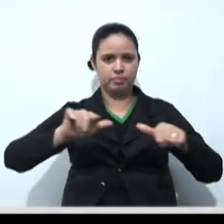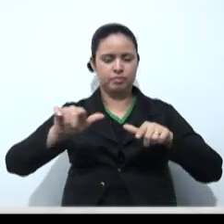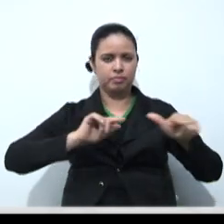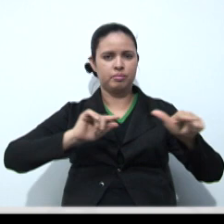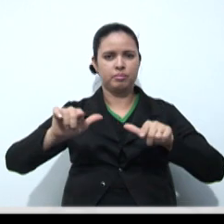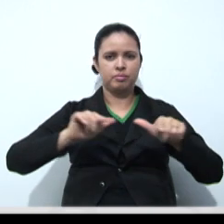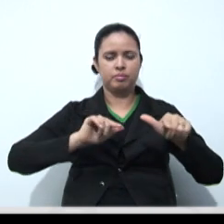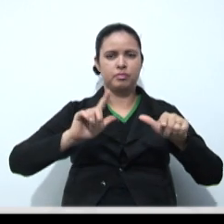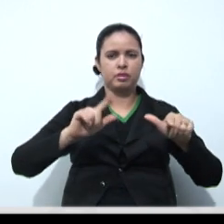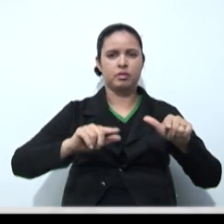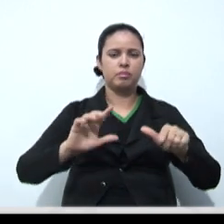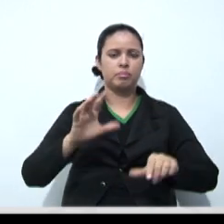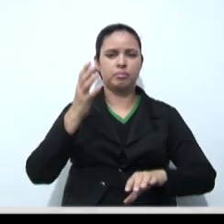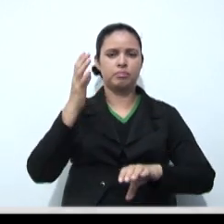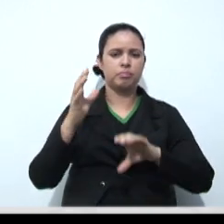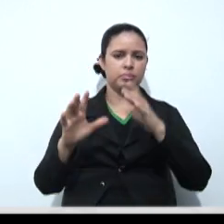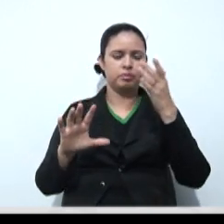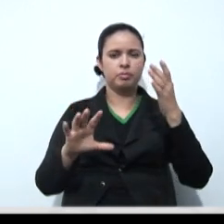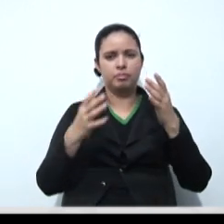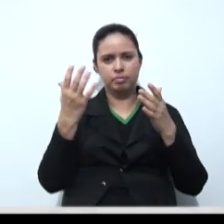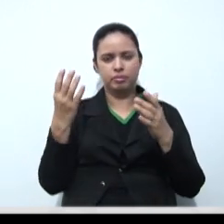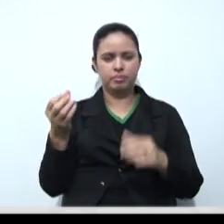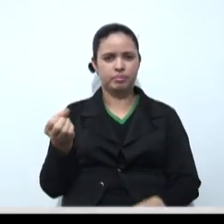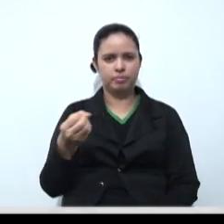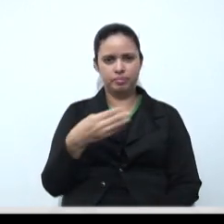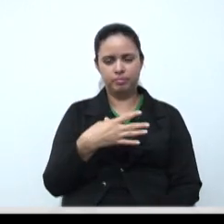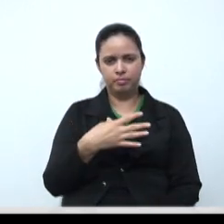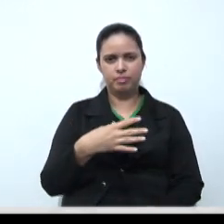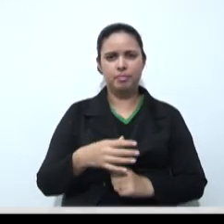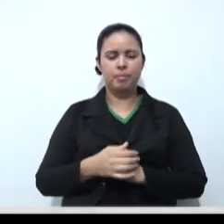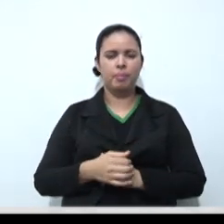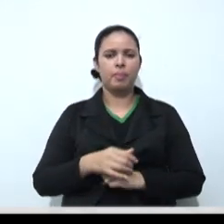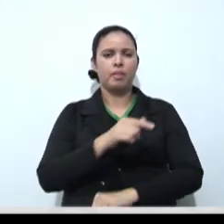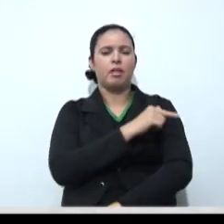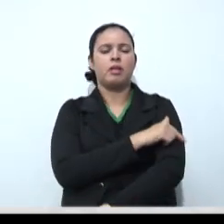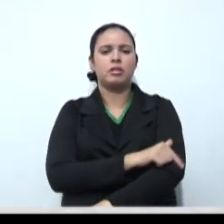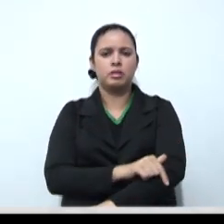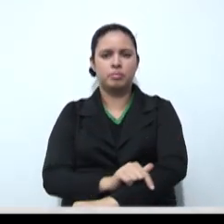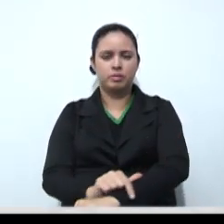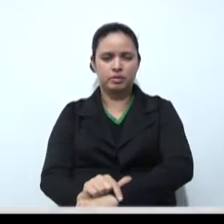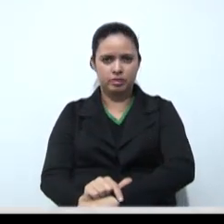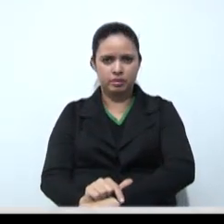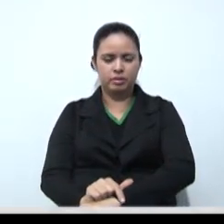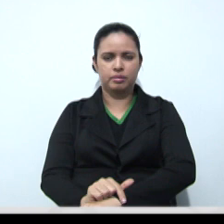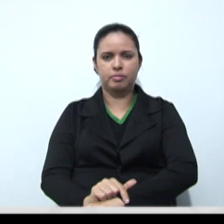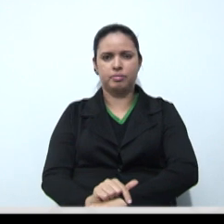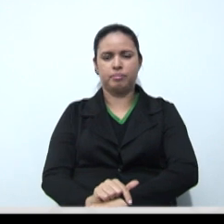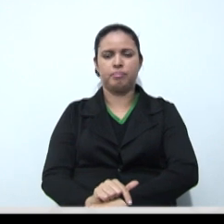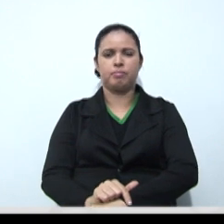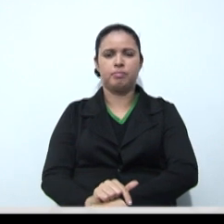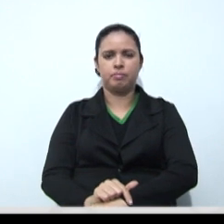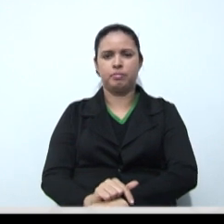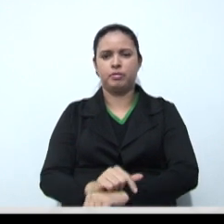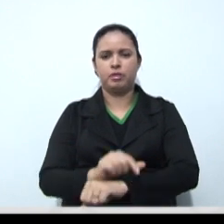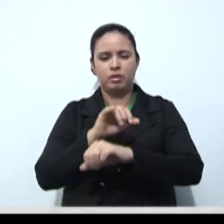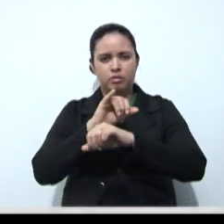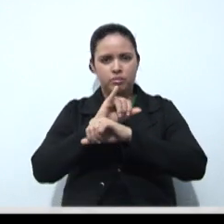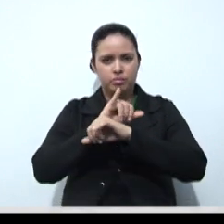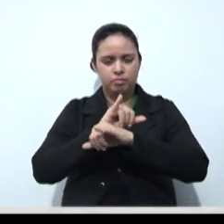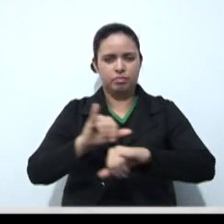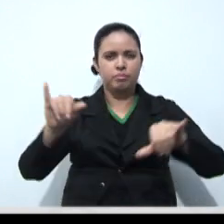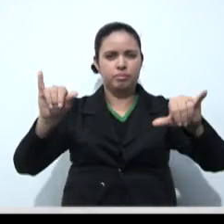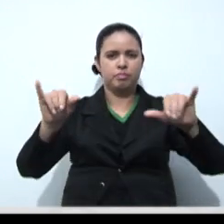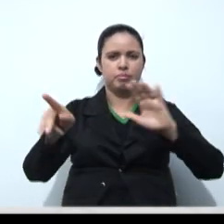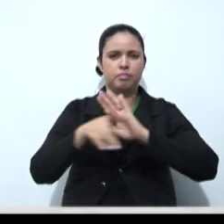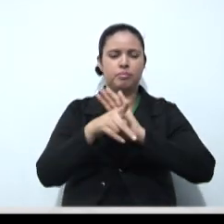vezes são situações que acontecem de forma nova, né? Respeitando as recomendações passadas pela comissão,